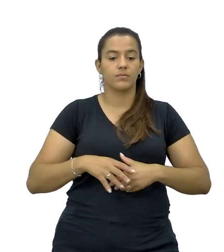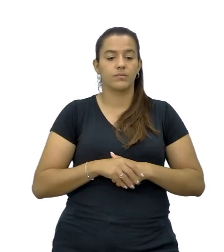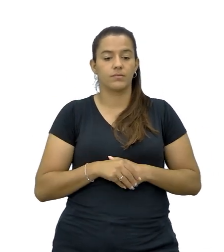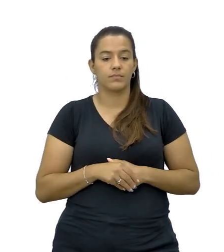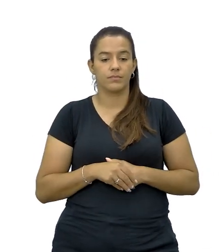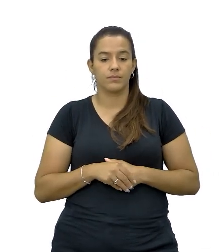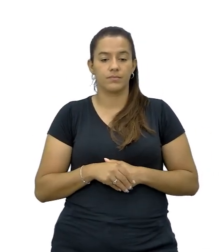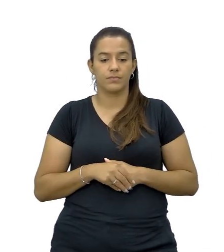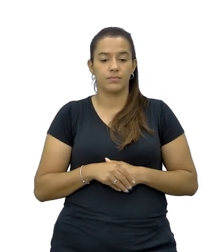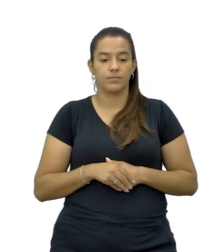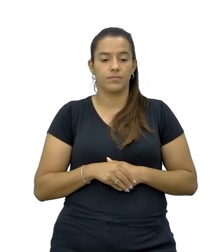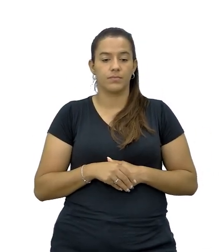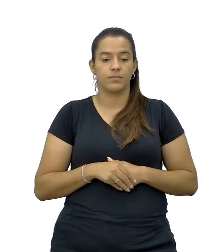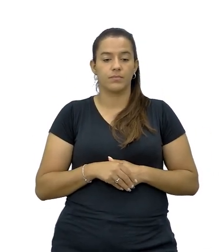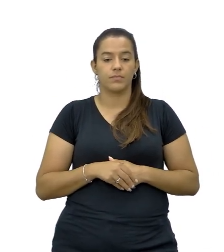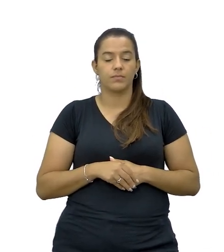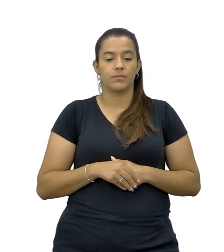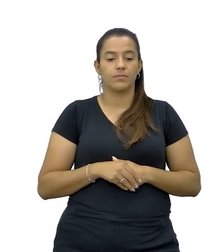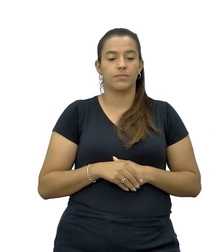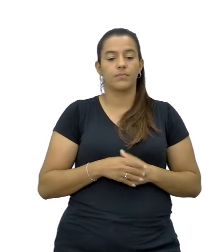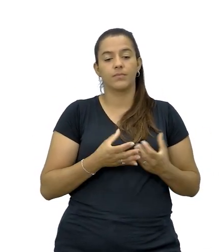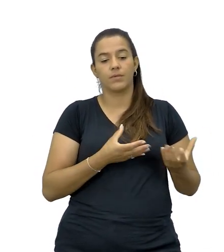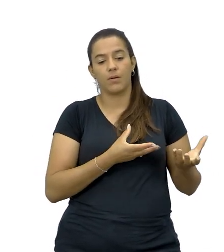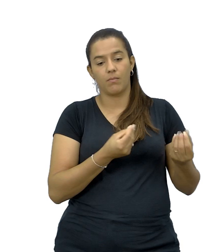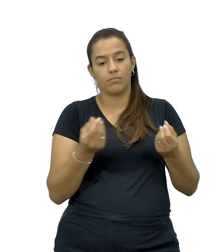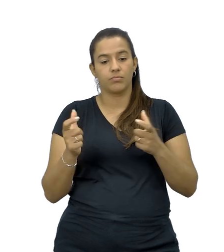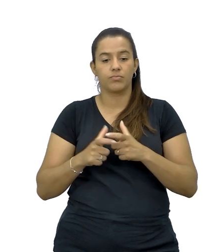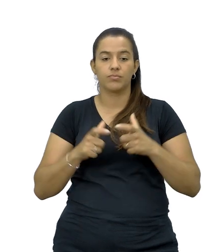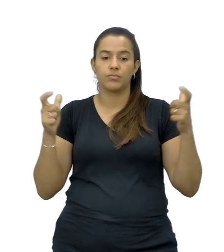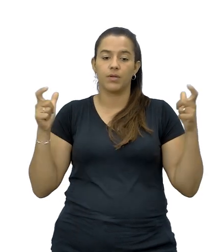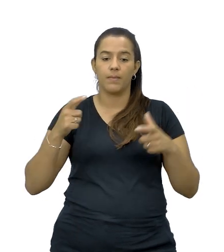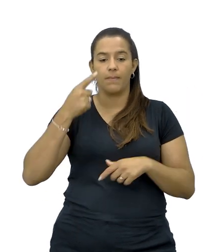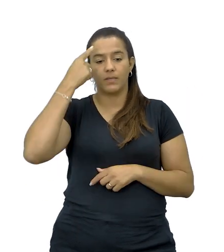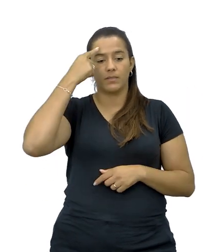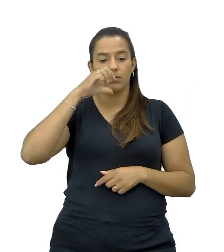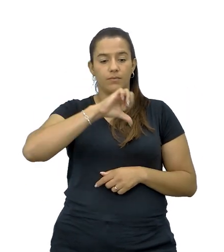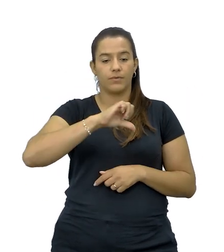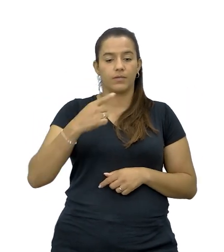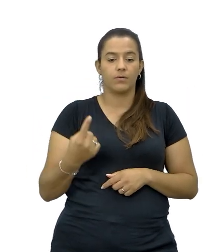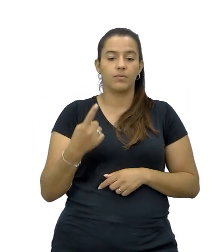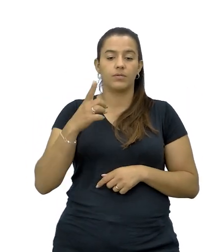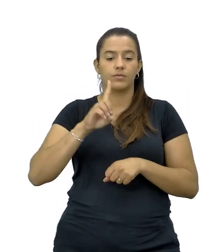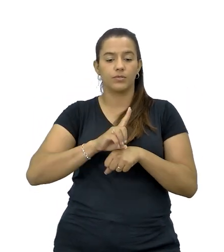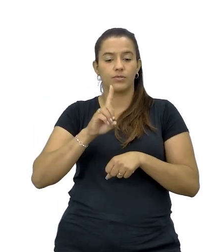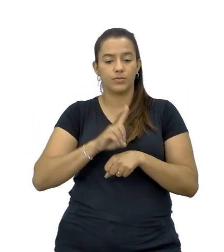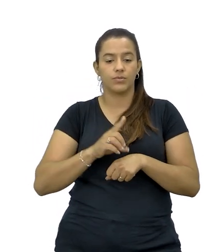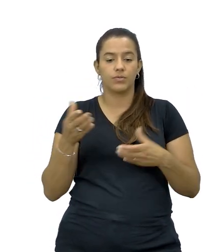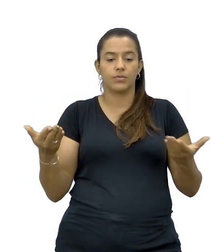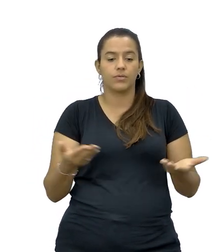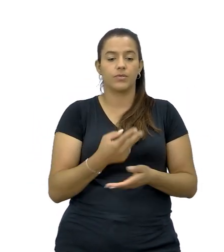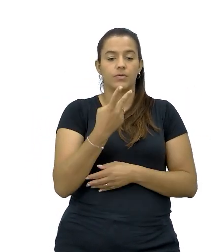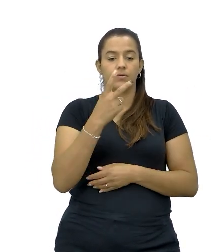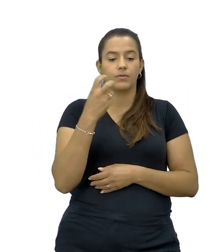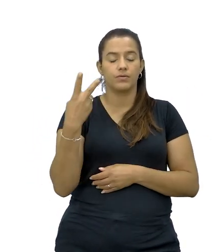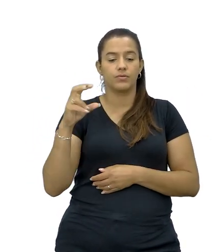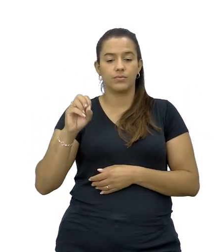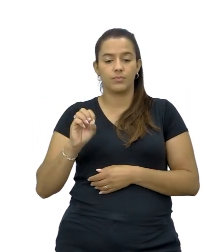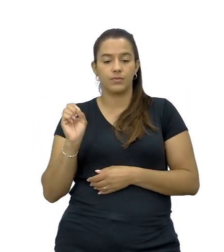já digo que nós somos muito grande, né, pensando em 91 diretorias, mais ou menos, 220 mil